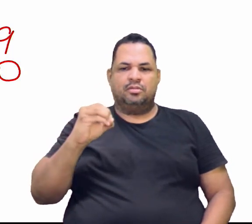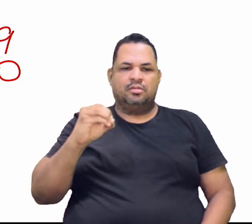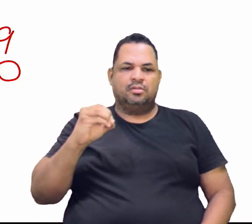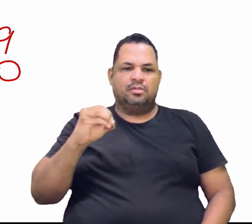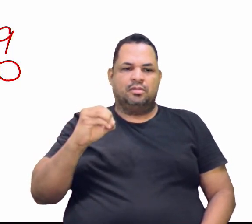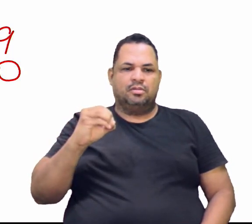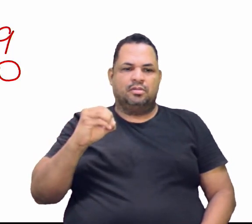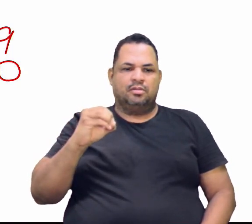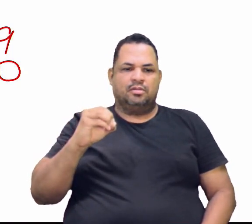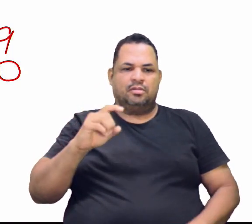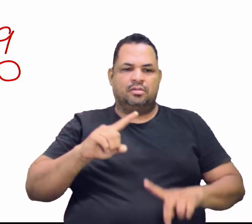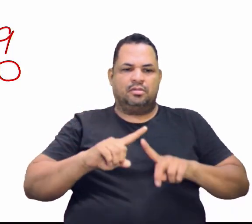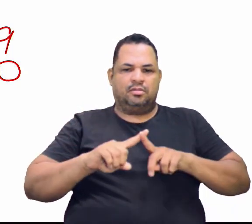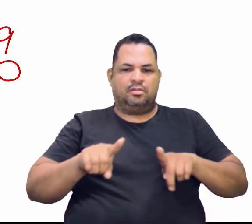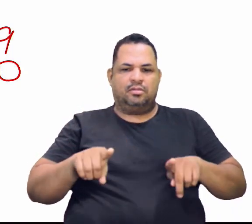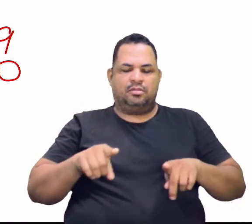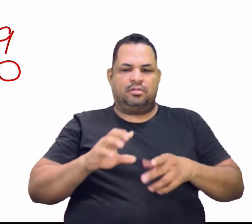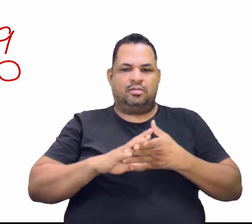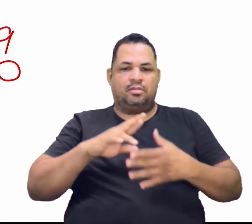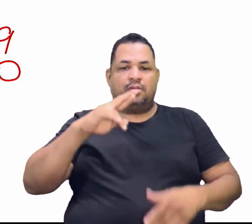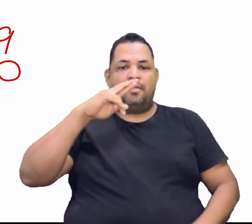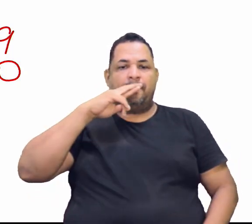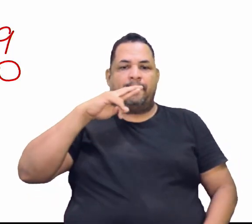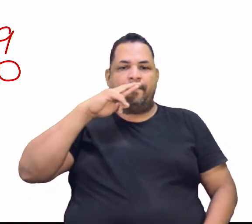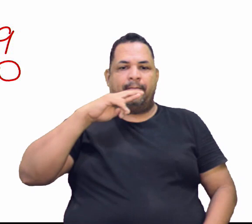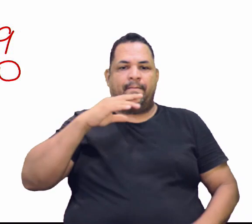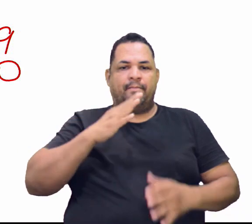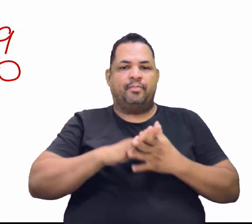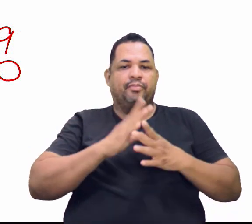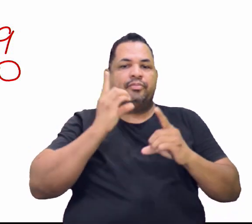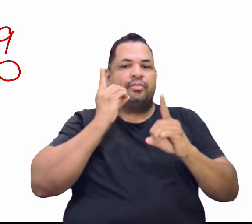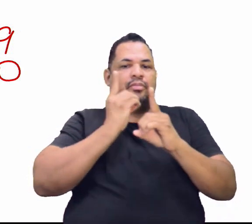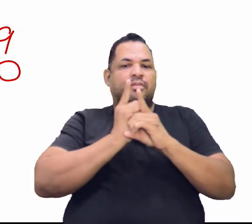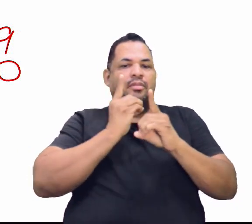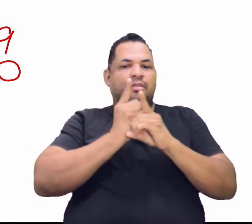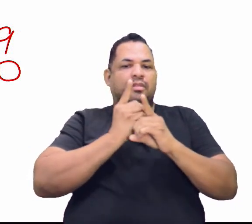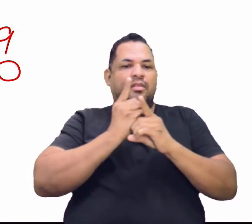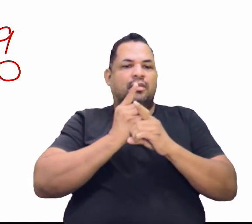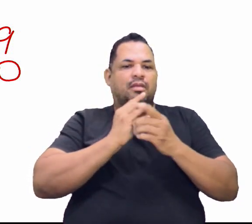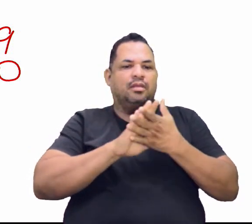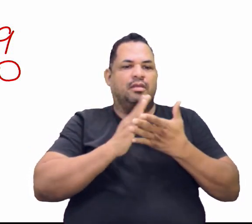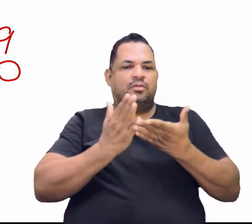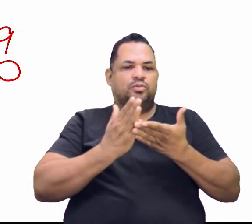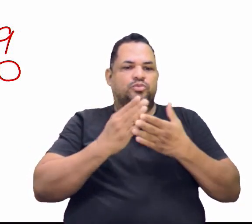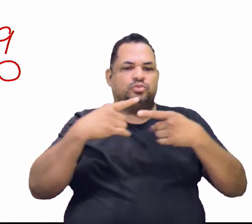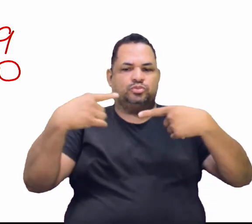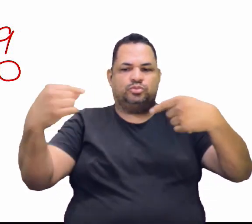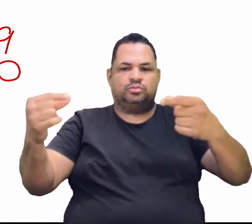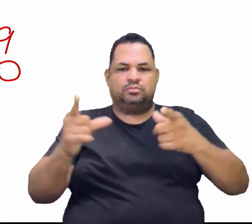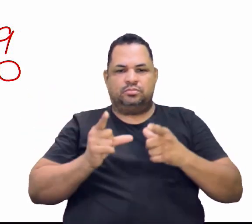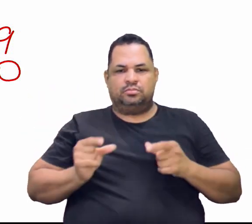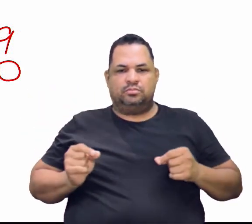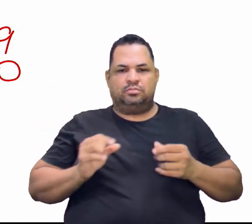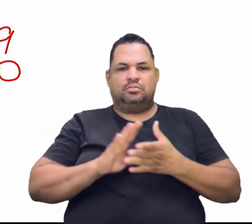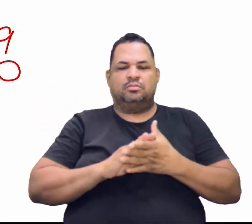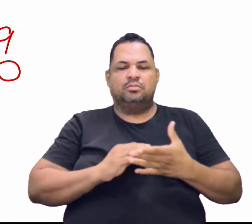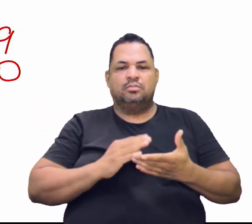1930. Porém, o Rondon, ele encontra as ruínas do Real Forte da Beira em